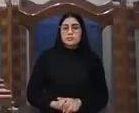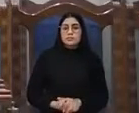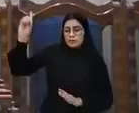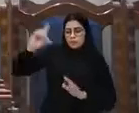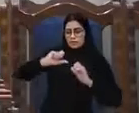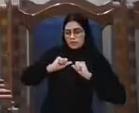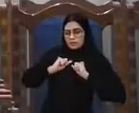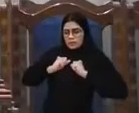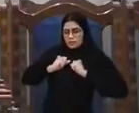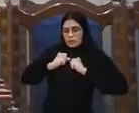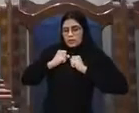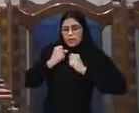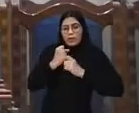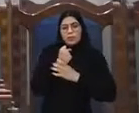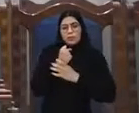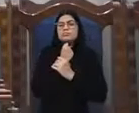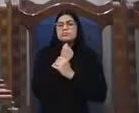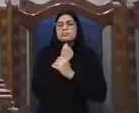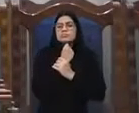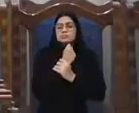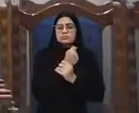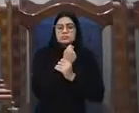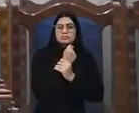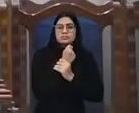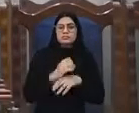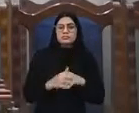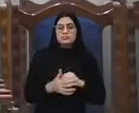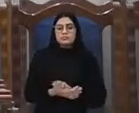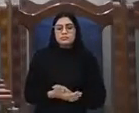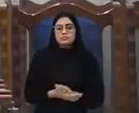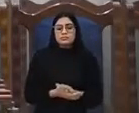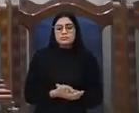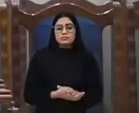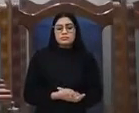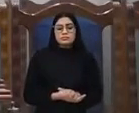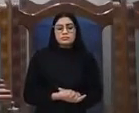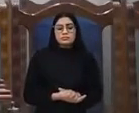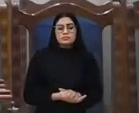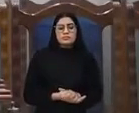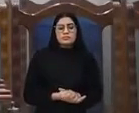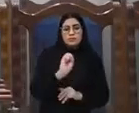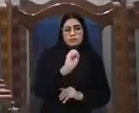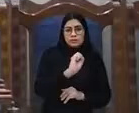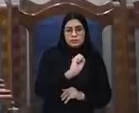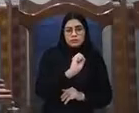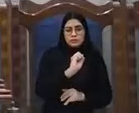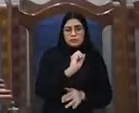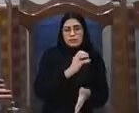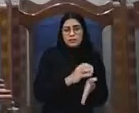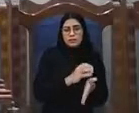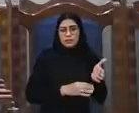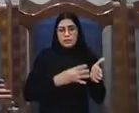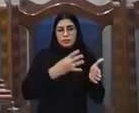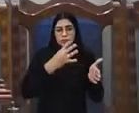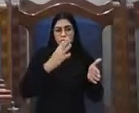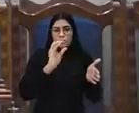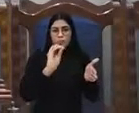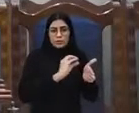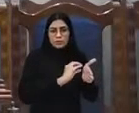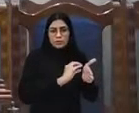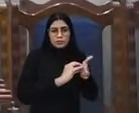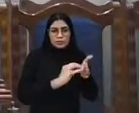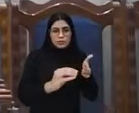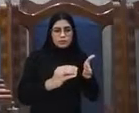nenhum vigor. E o versículo 40, como é que diz? Versículo 31. Isaías 40 e 31. Glória a